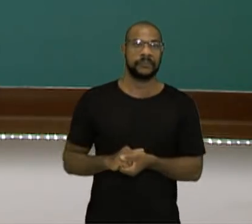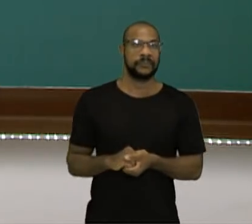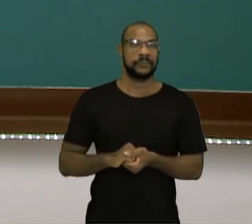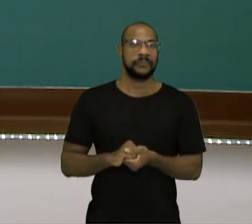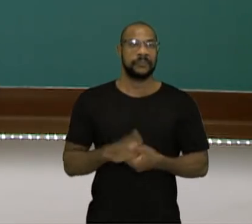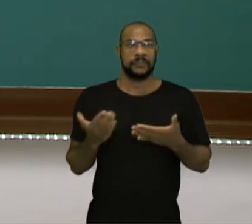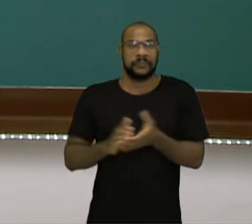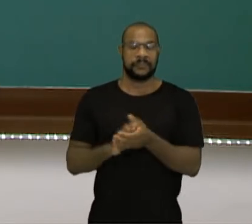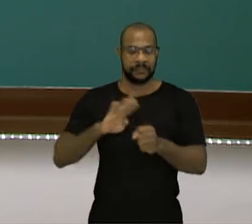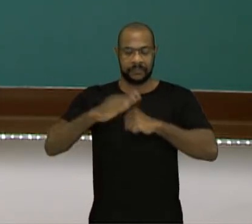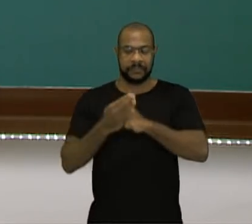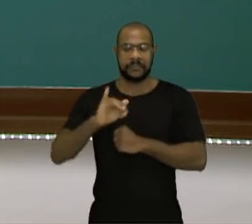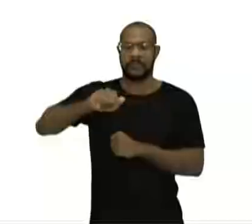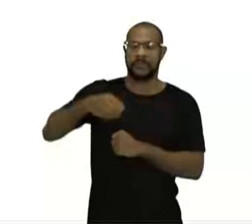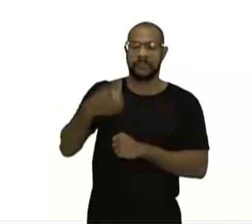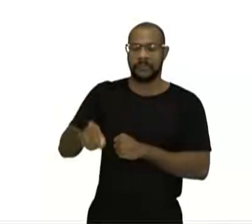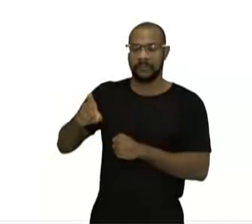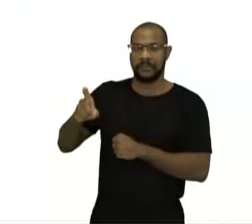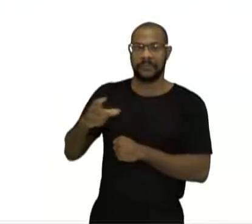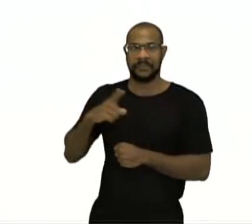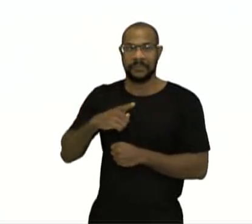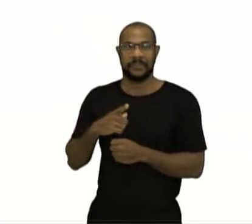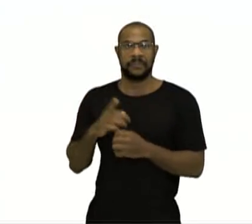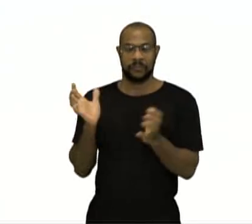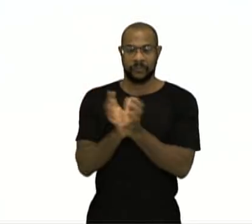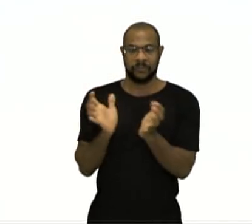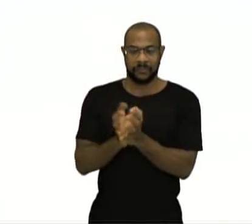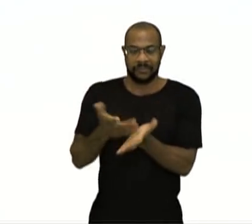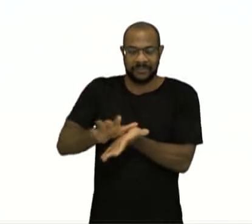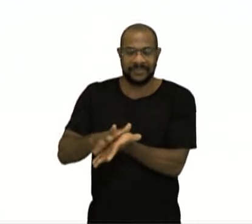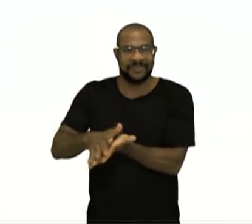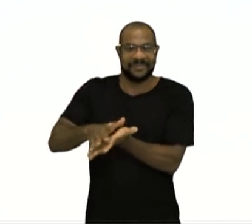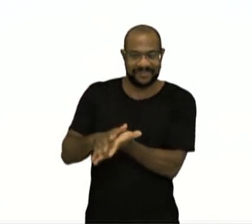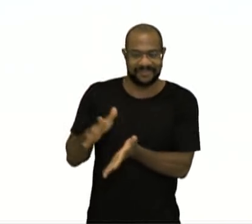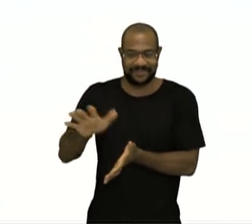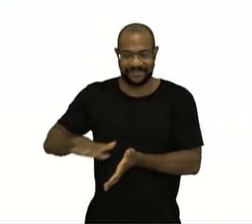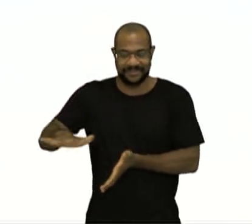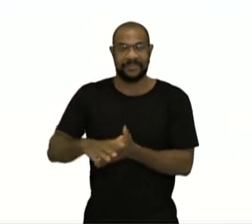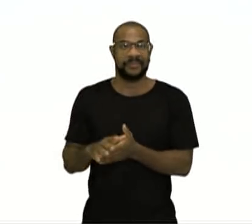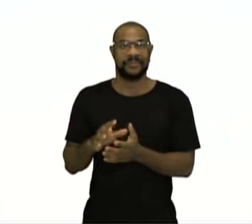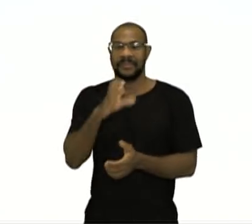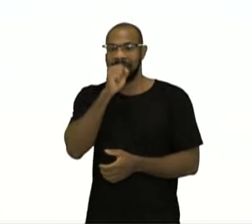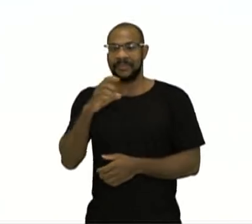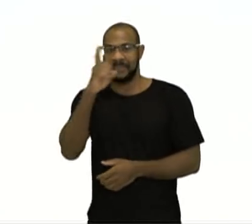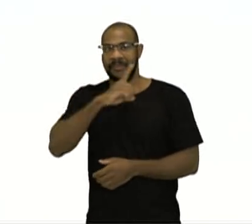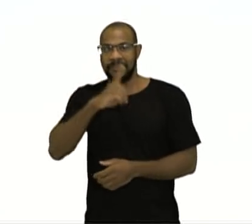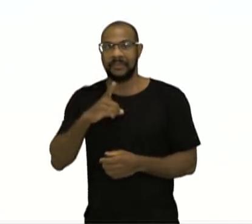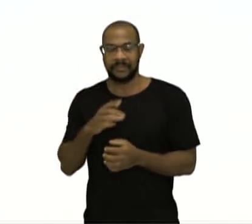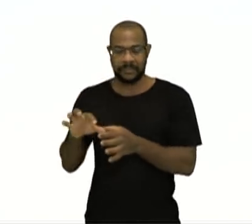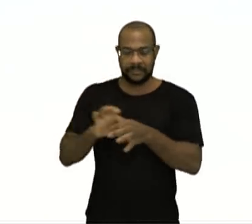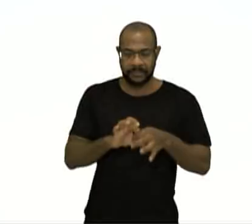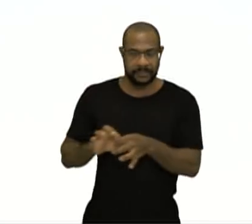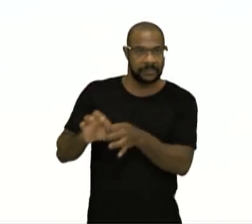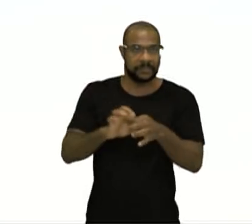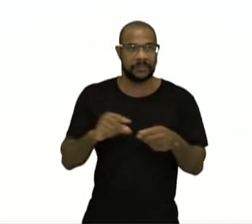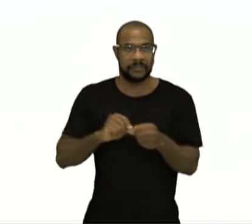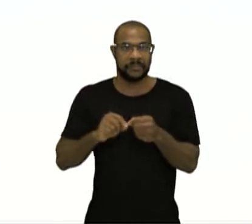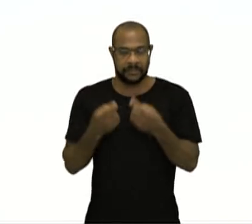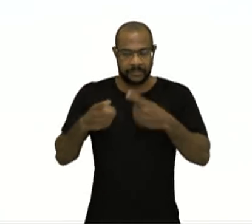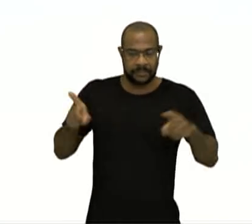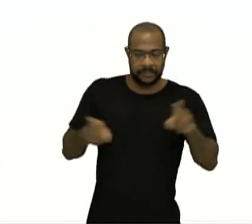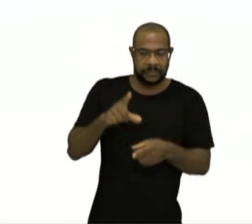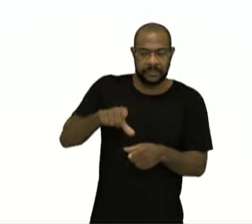No bairro de João tem uma escola de samba. E num final de semana, os moradores se reuniram para escolher o samba enredo do ano